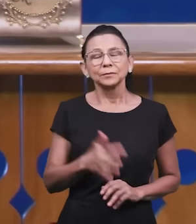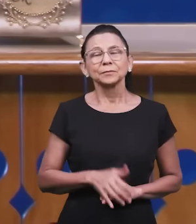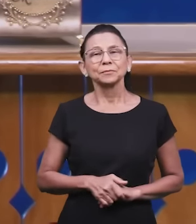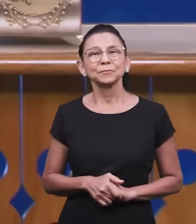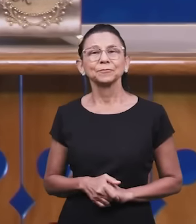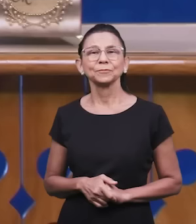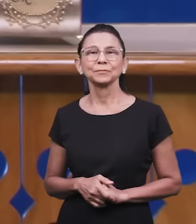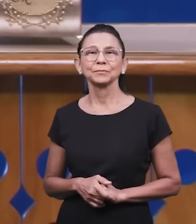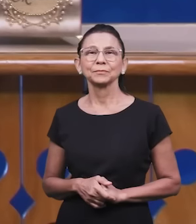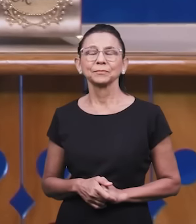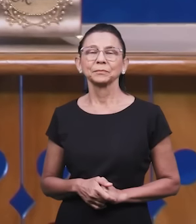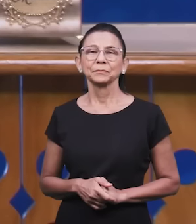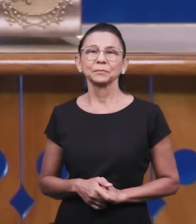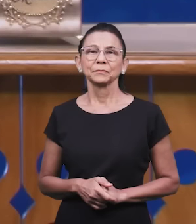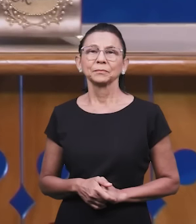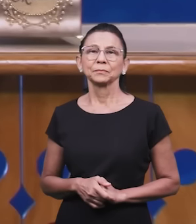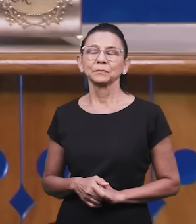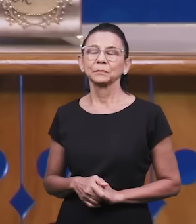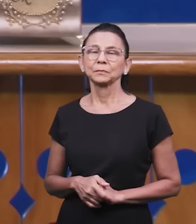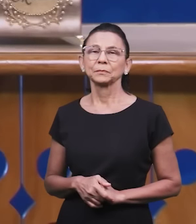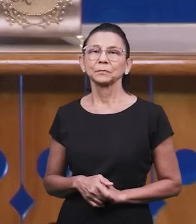sido combatida.